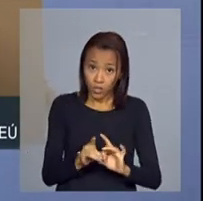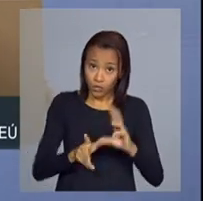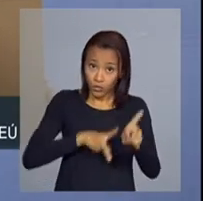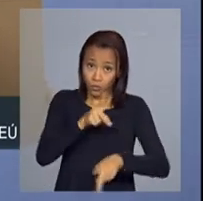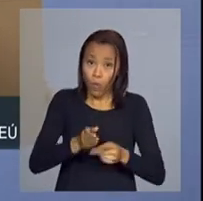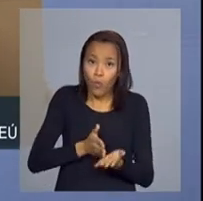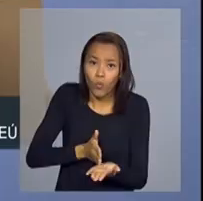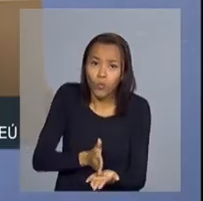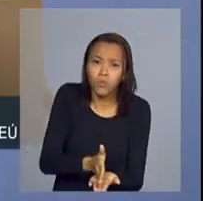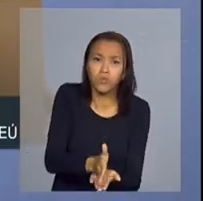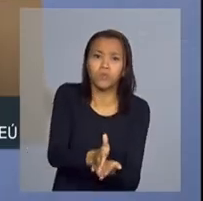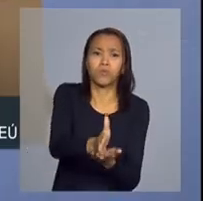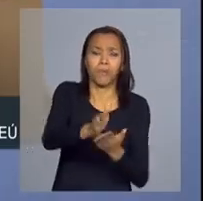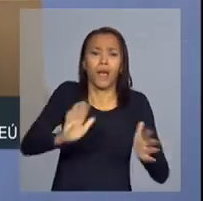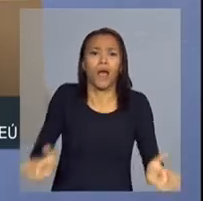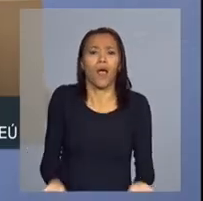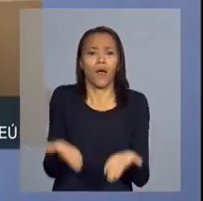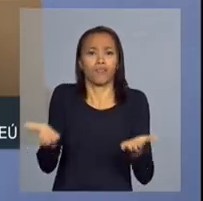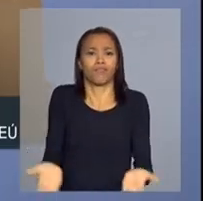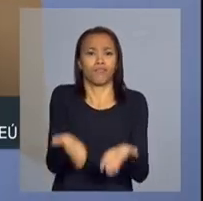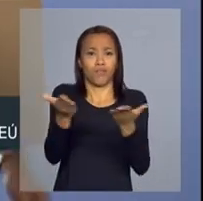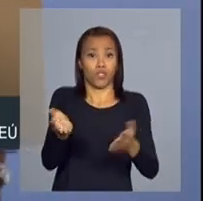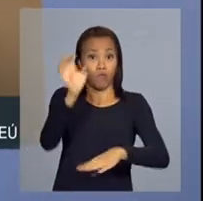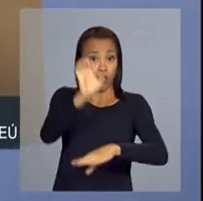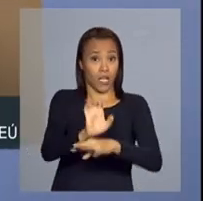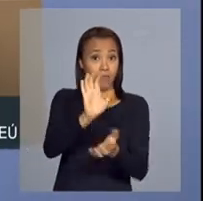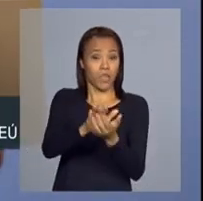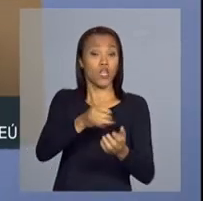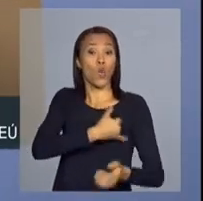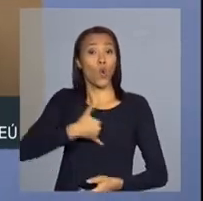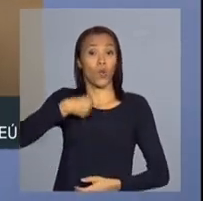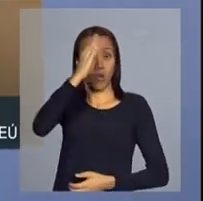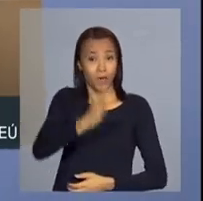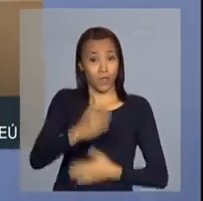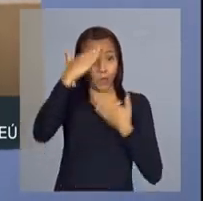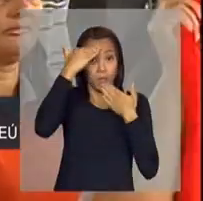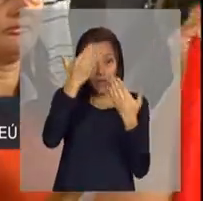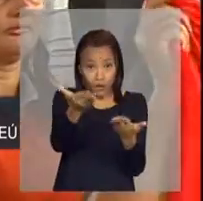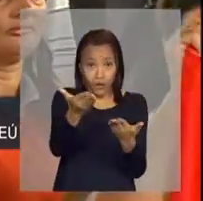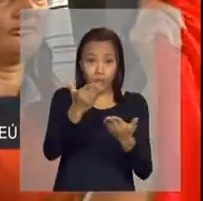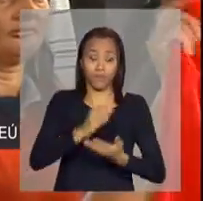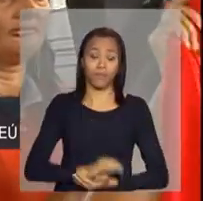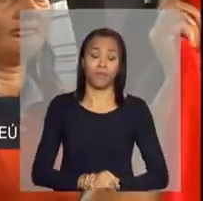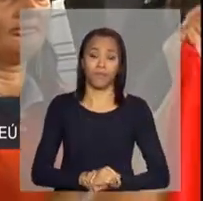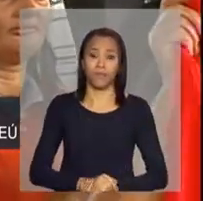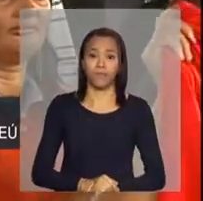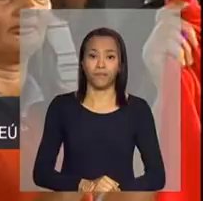unidos, para empurrar Pernambuco e para orgulhar o Brasil. Muito obrigado.